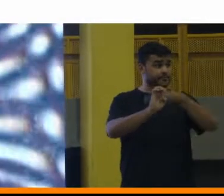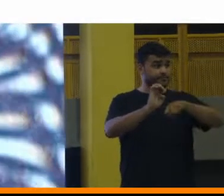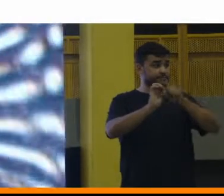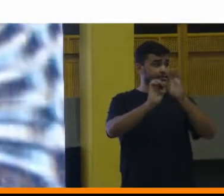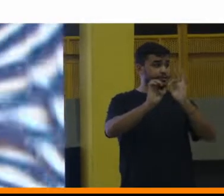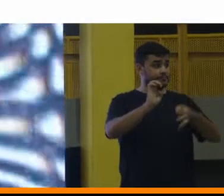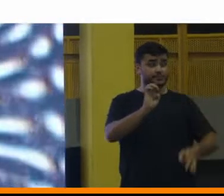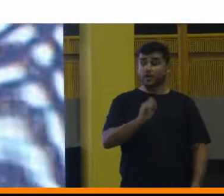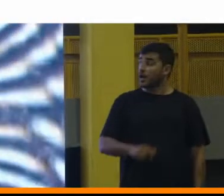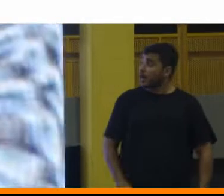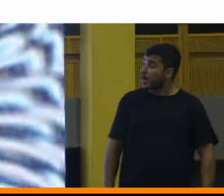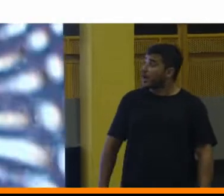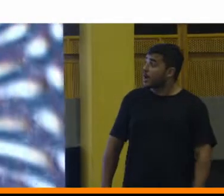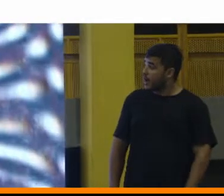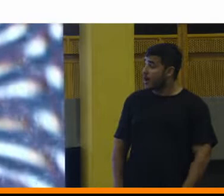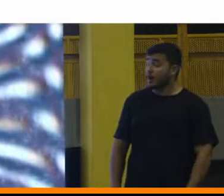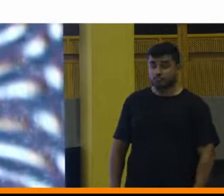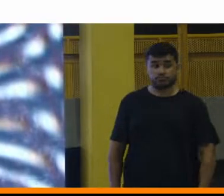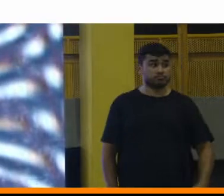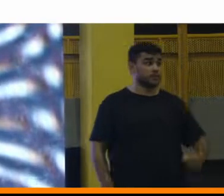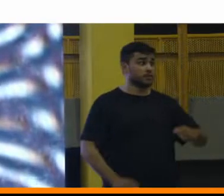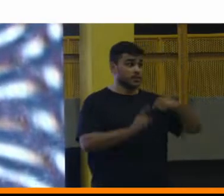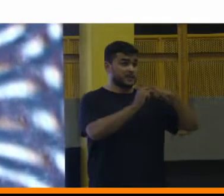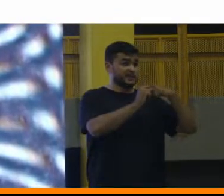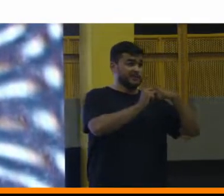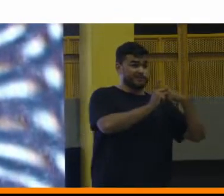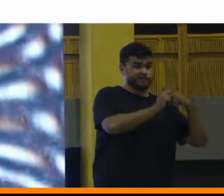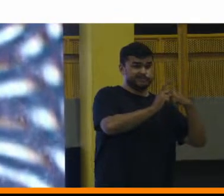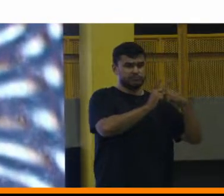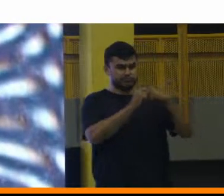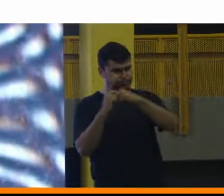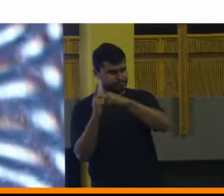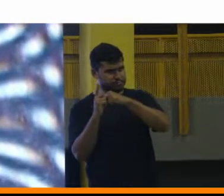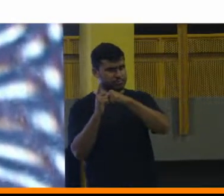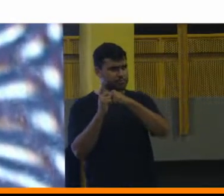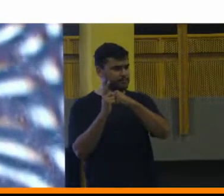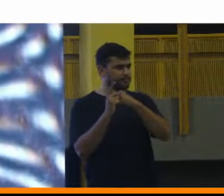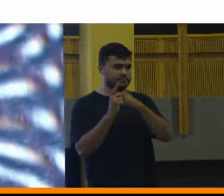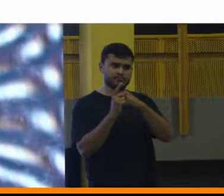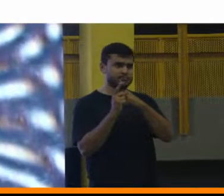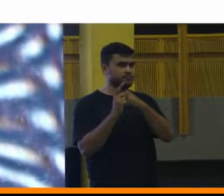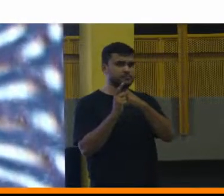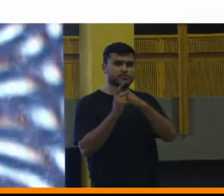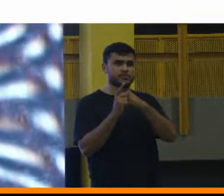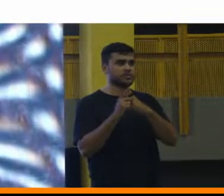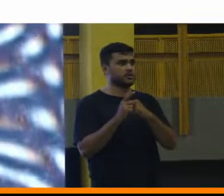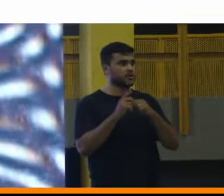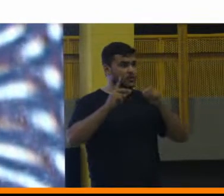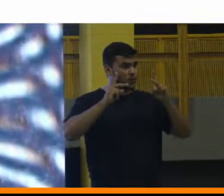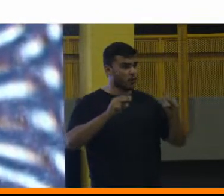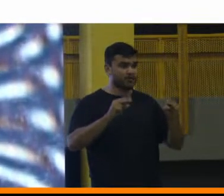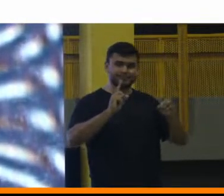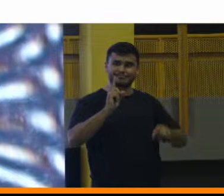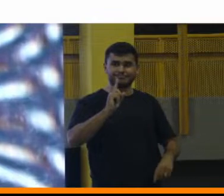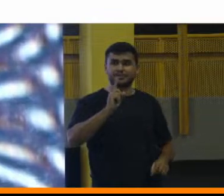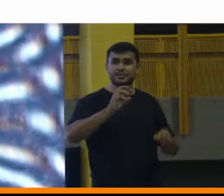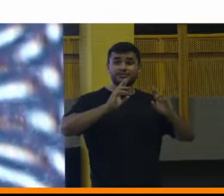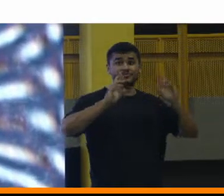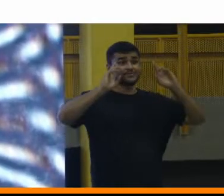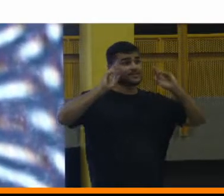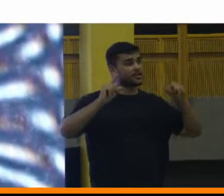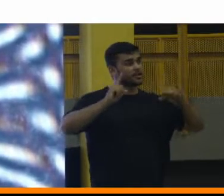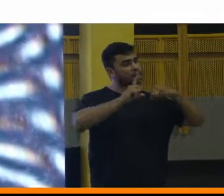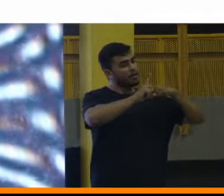de forças ação e reação não atua em um mesmo corpo. Por isso a ação